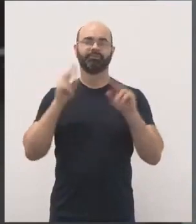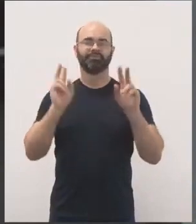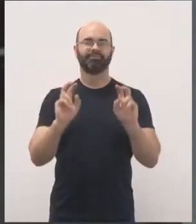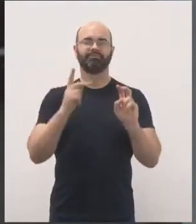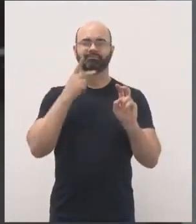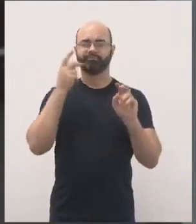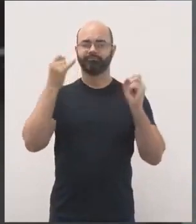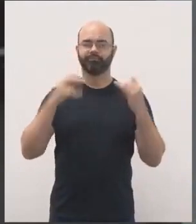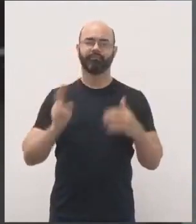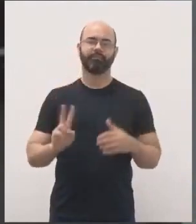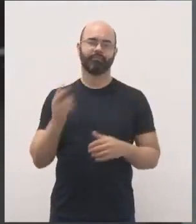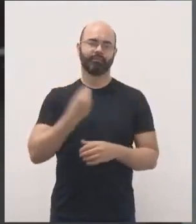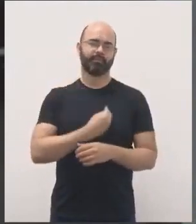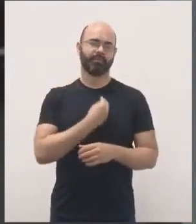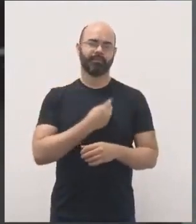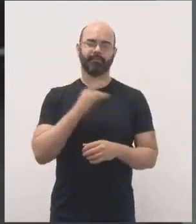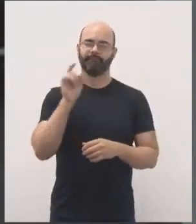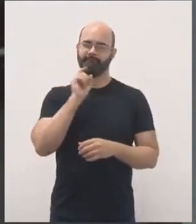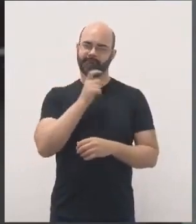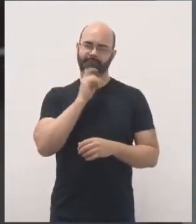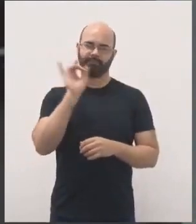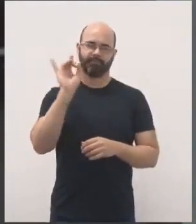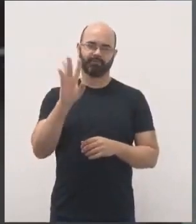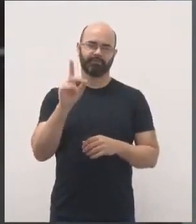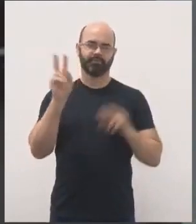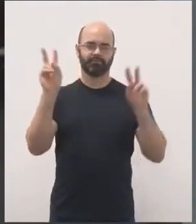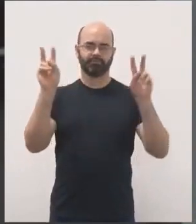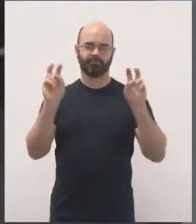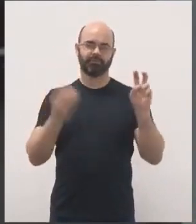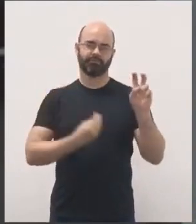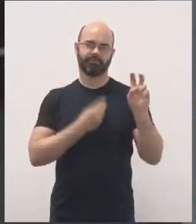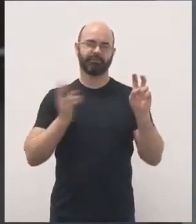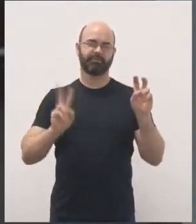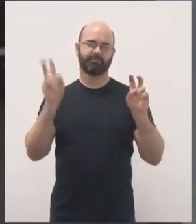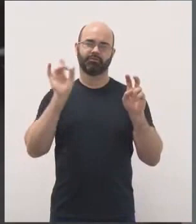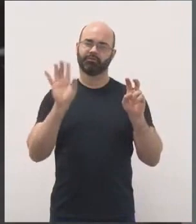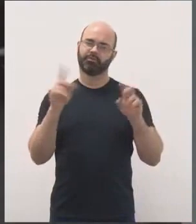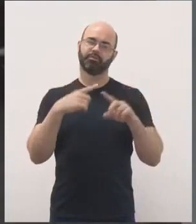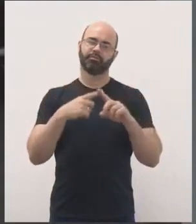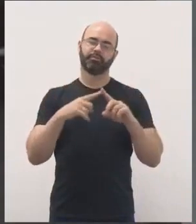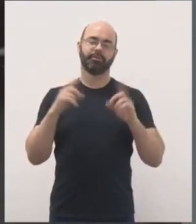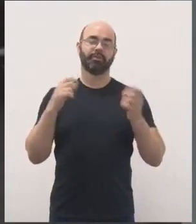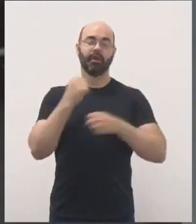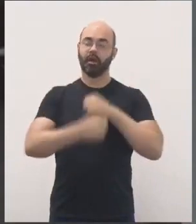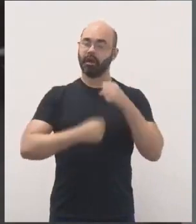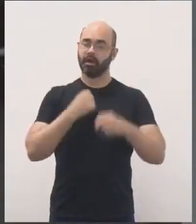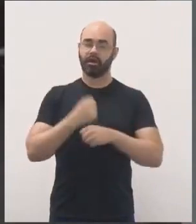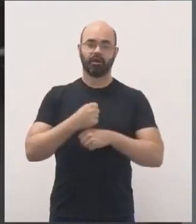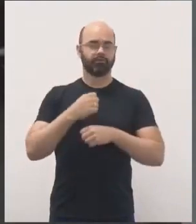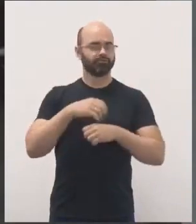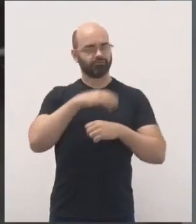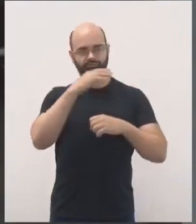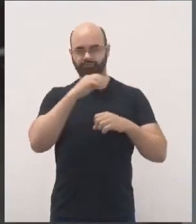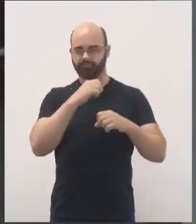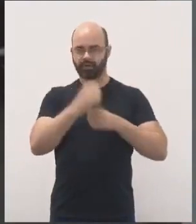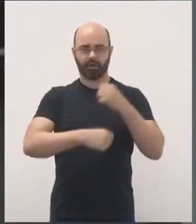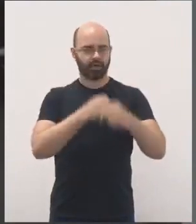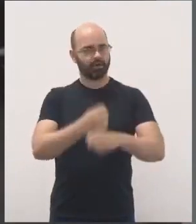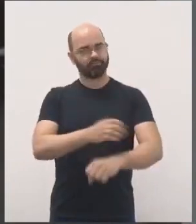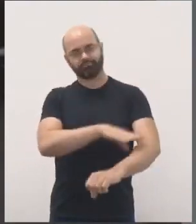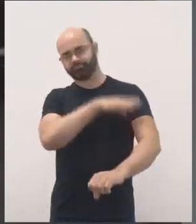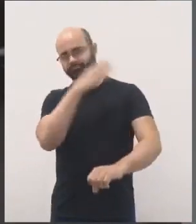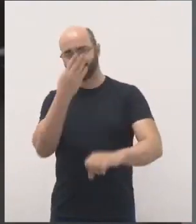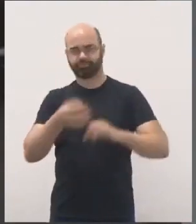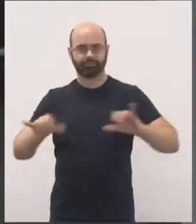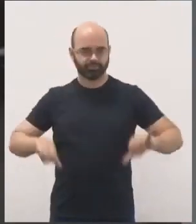sobre valorização da vida só em setembro, né, porque as pessoas sofrem o ano inteiro, né, então a gente não se incomodou que parte